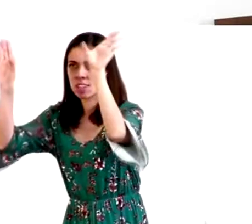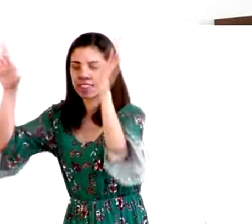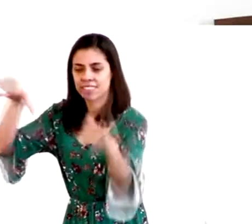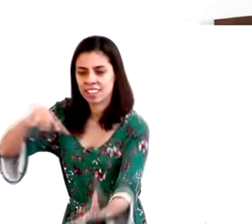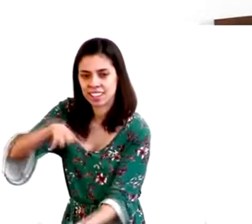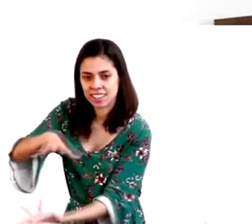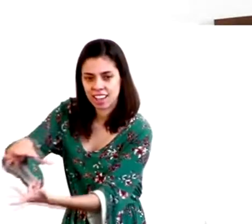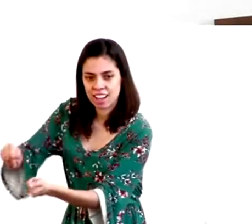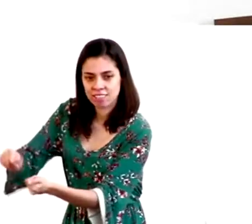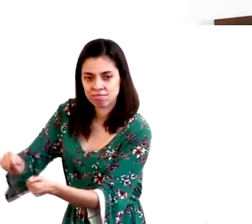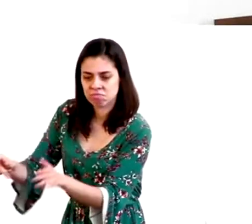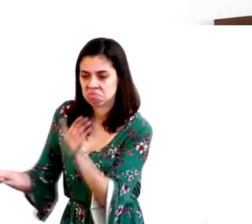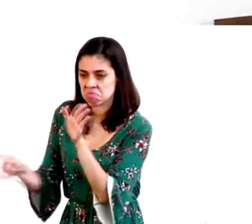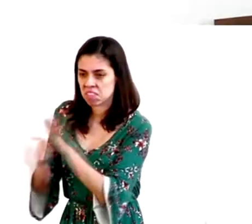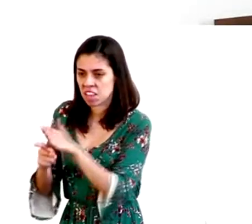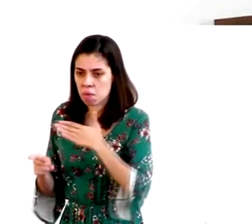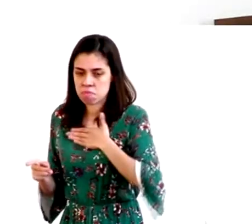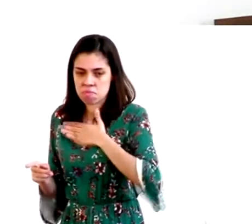terra.